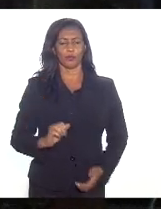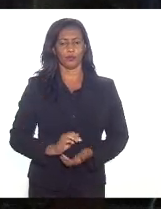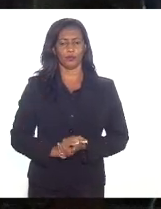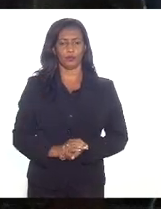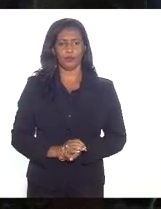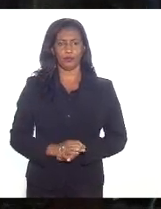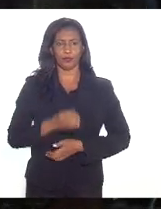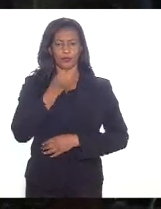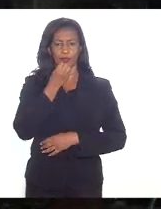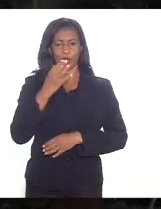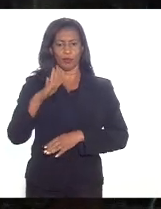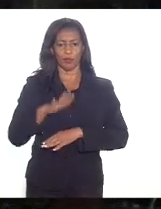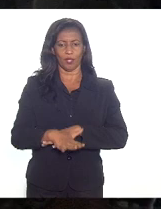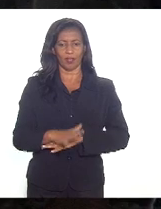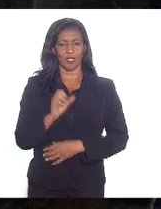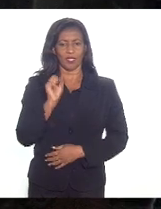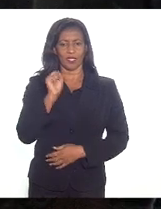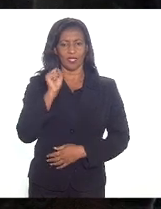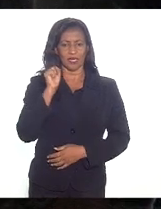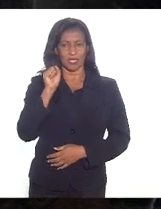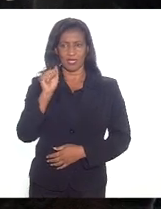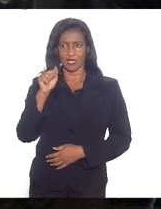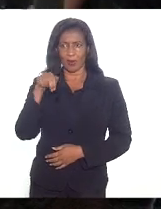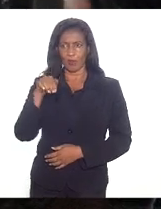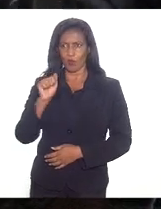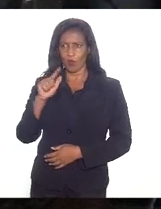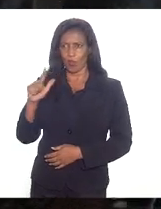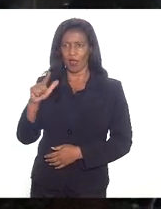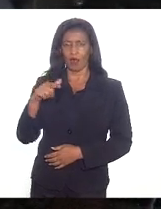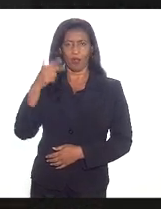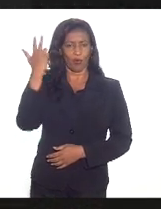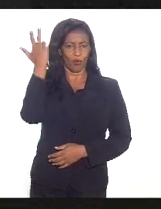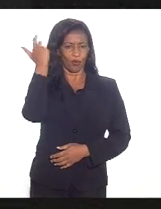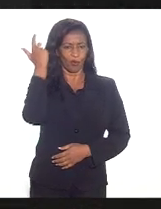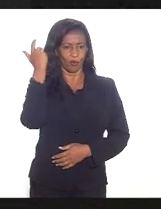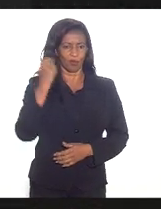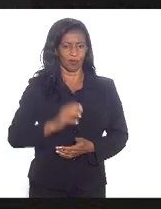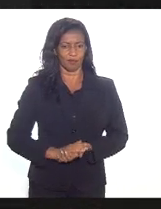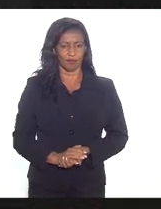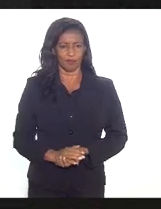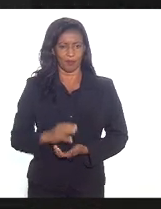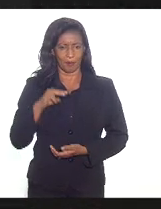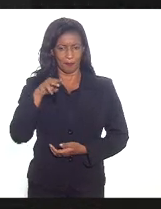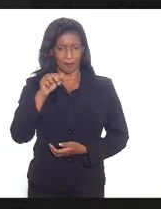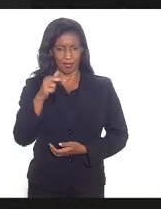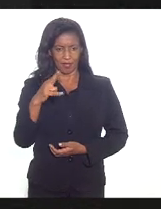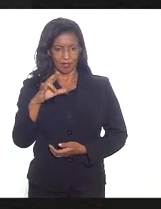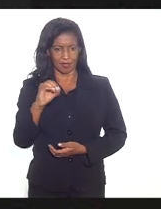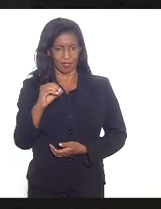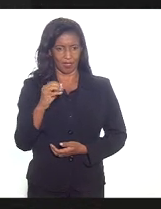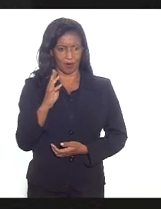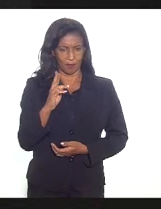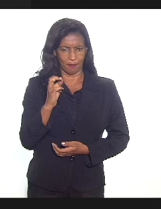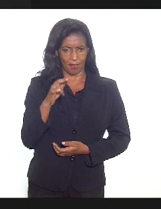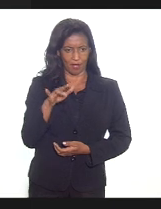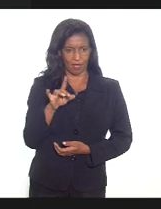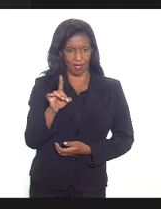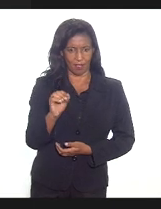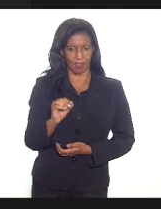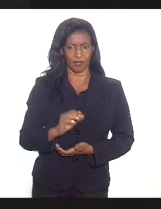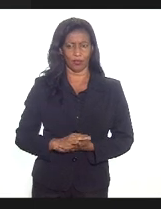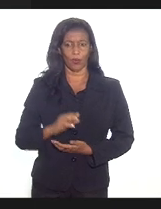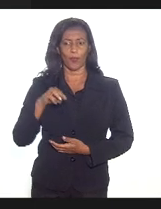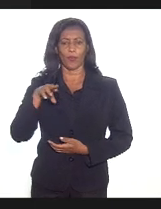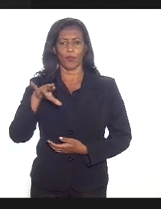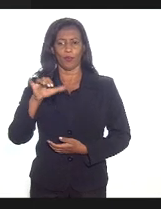Boa tarde, Samuel, boa tarde, Eliomar, Marta, Marcelo, Bernardo,